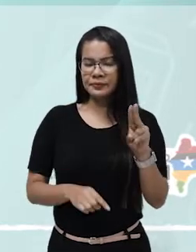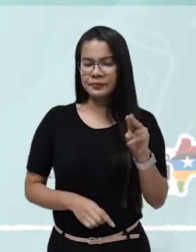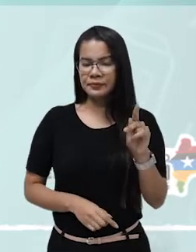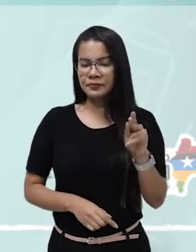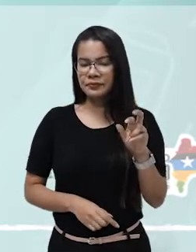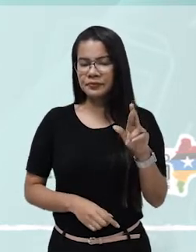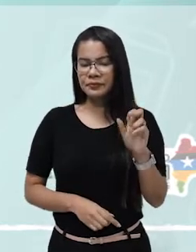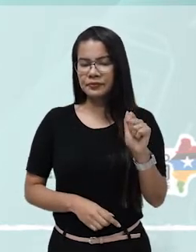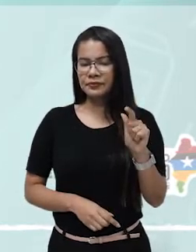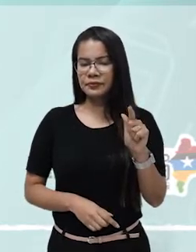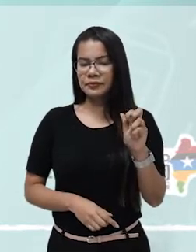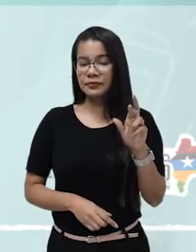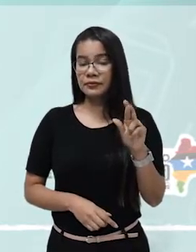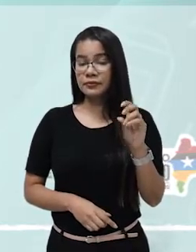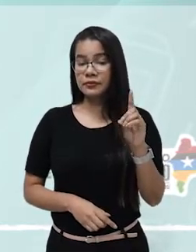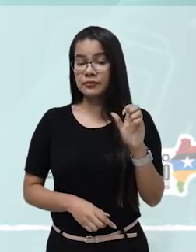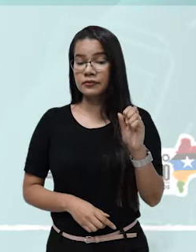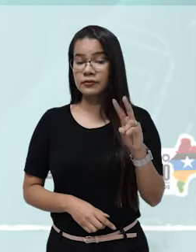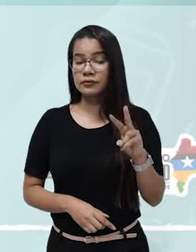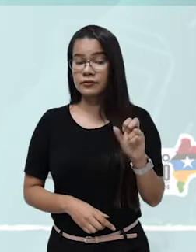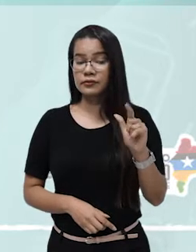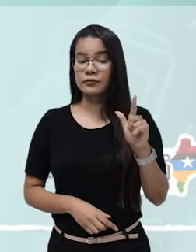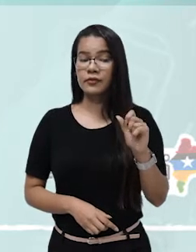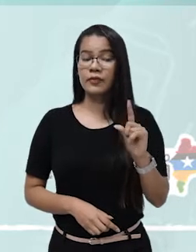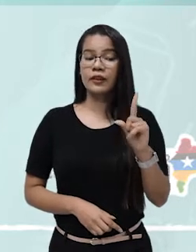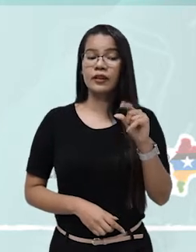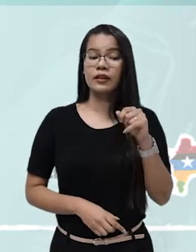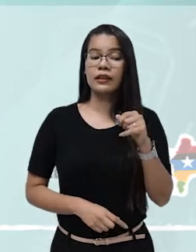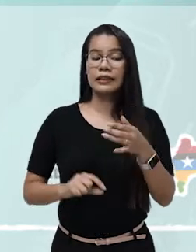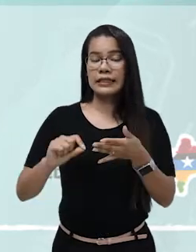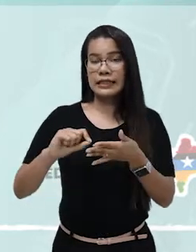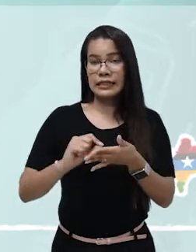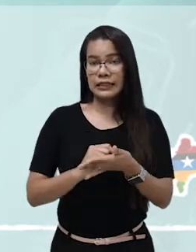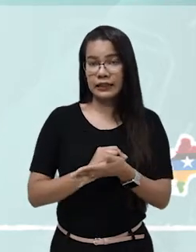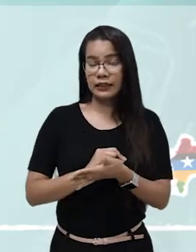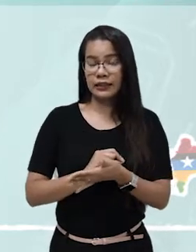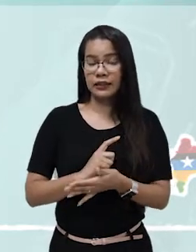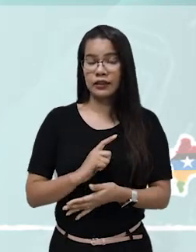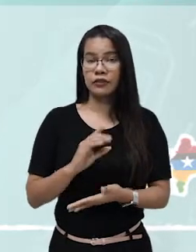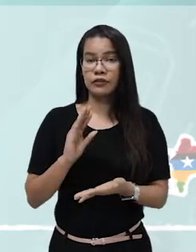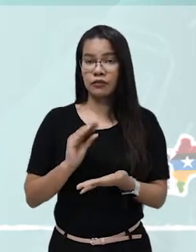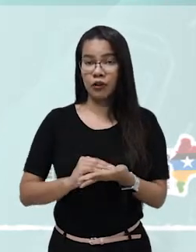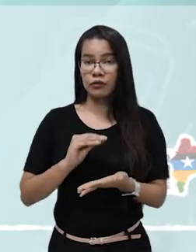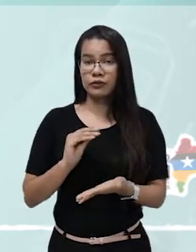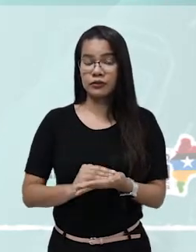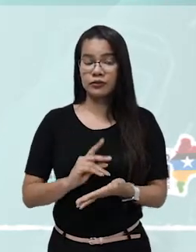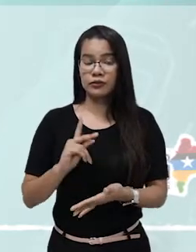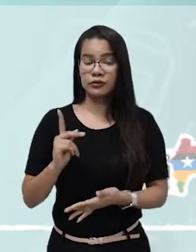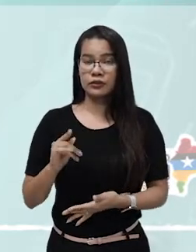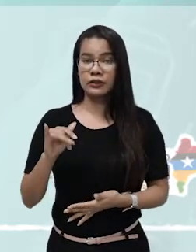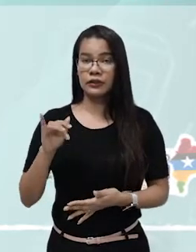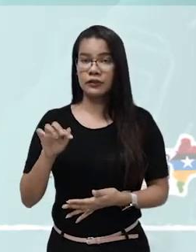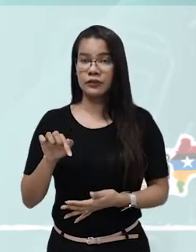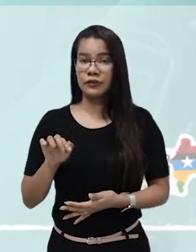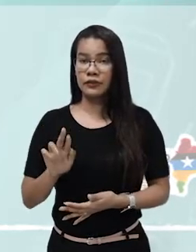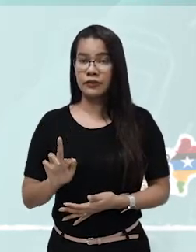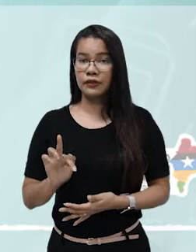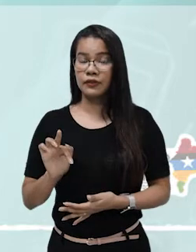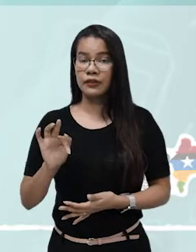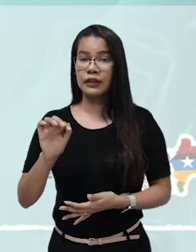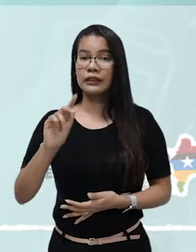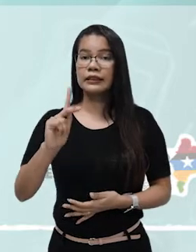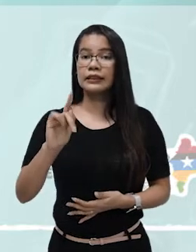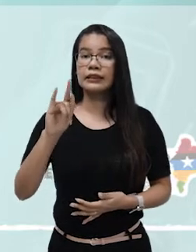é escrita sem o hífen. Então, mais uma vez, atenção para o comando da questão. Quais são as 2 palavras que eu